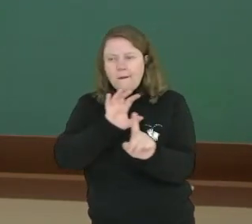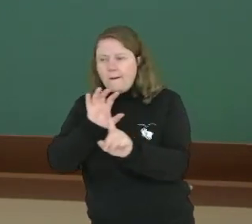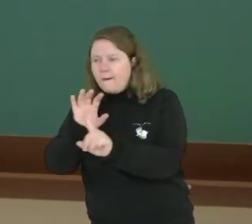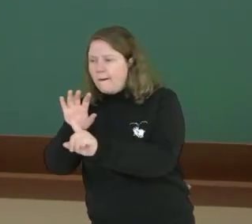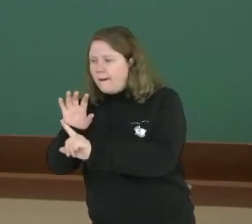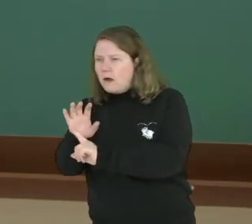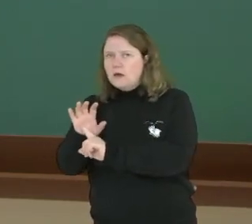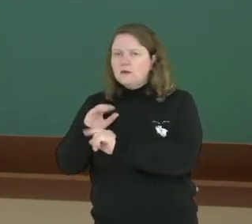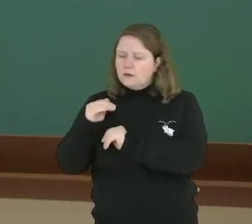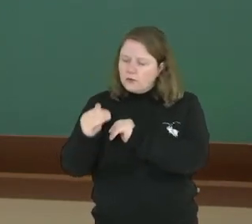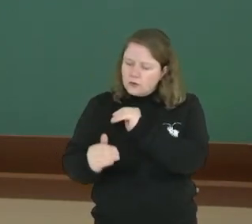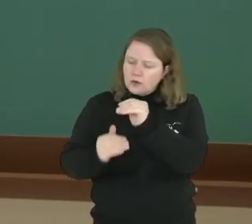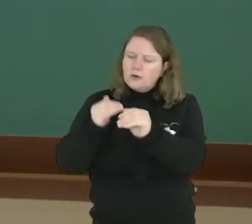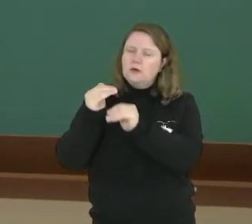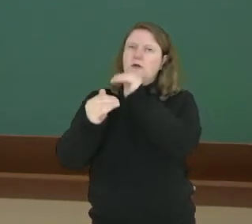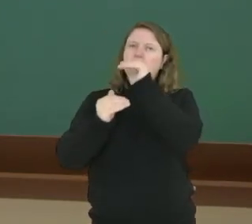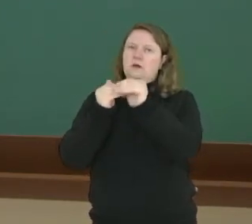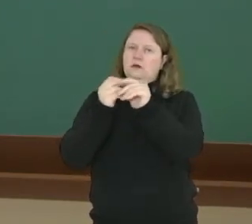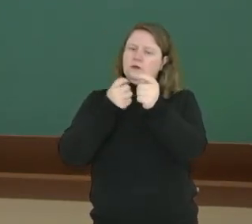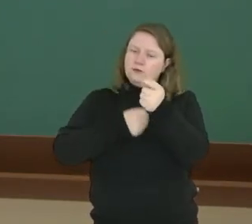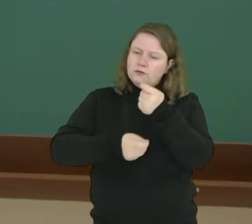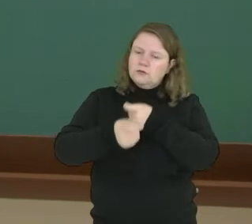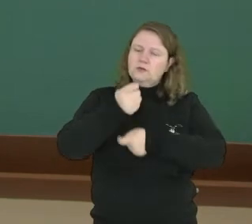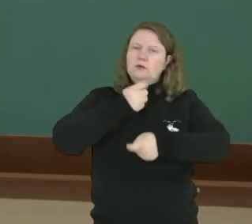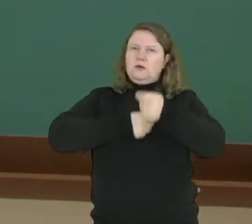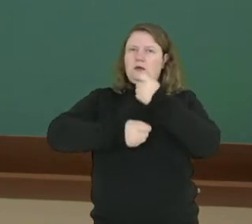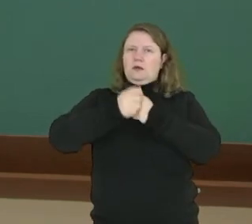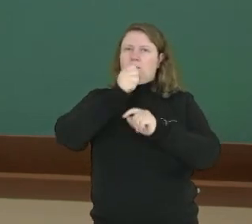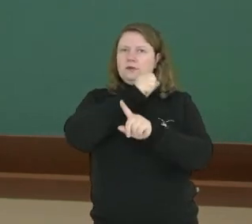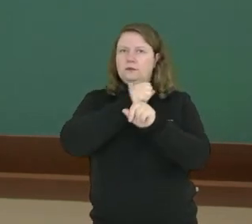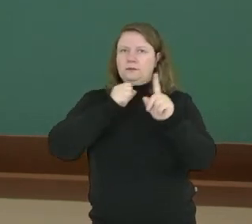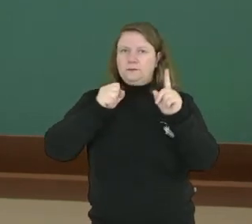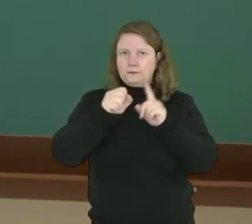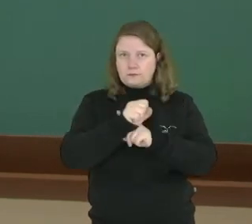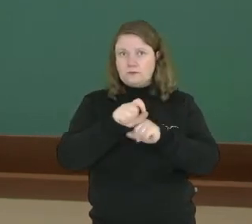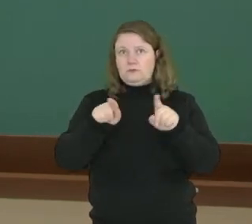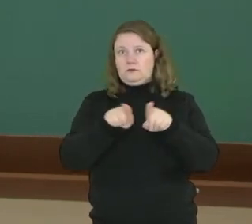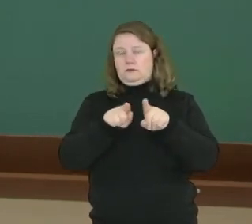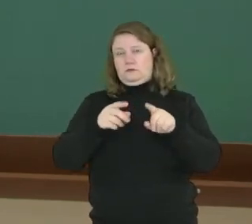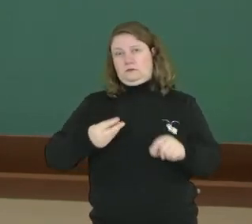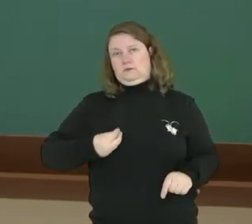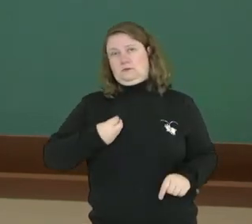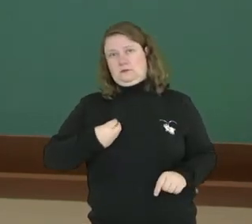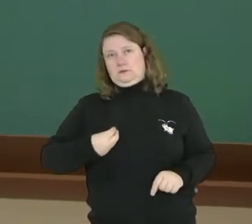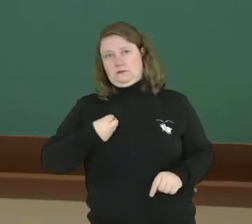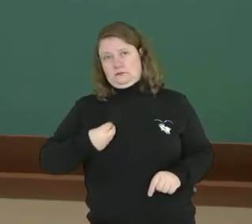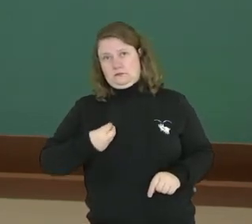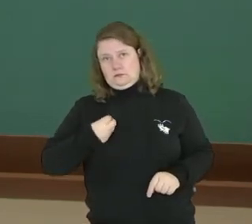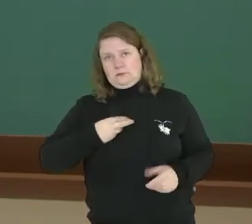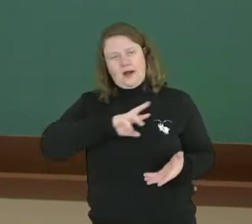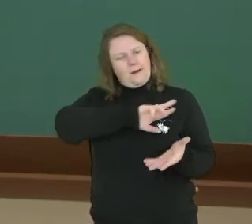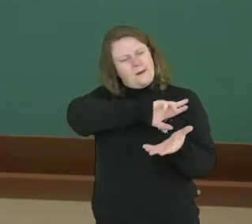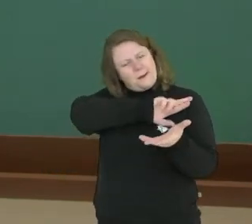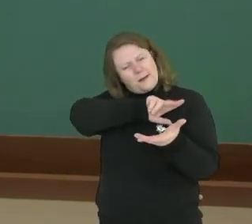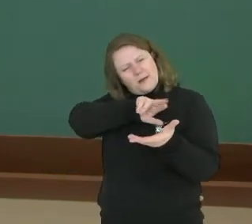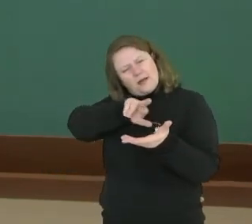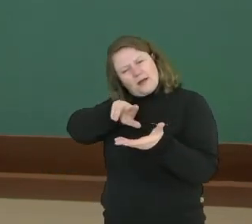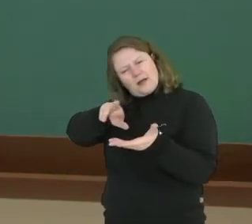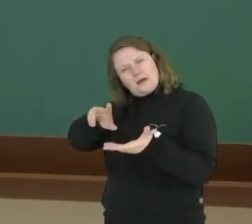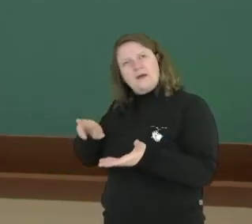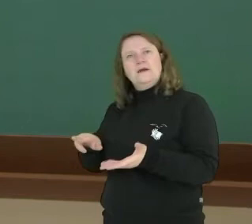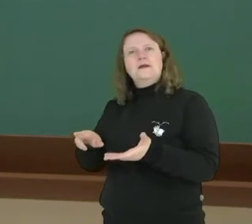das atividades econômicas, no modo de vida das pessoas e também na biodiversidade. Então eu